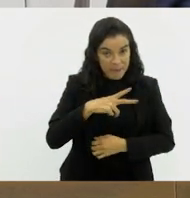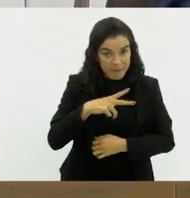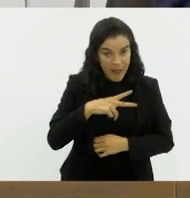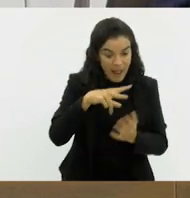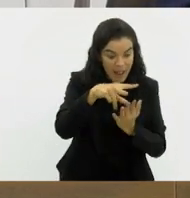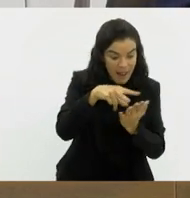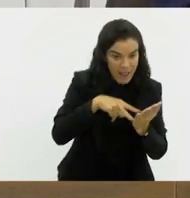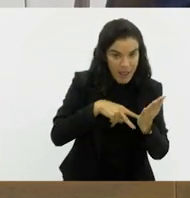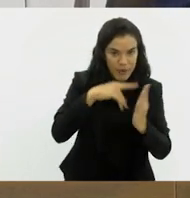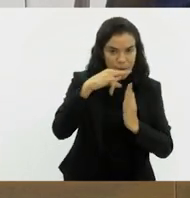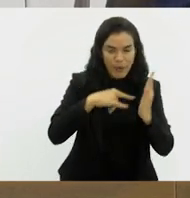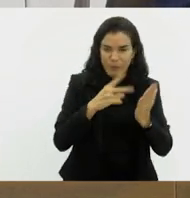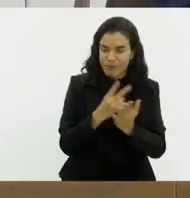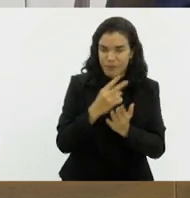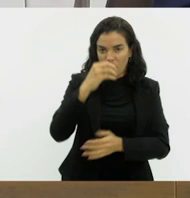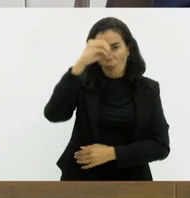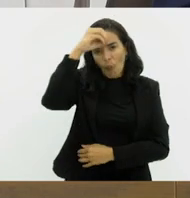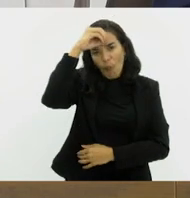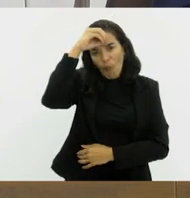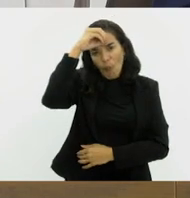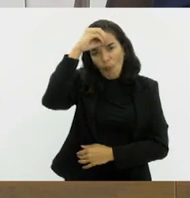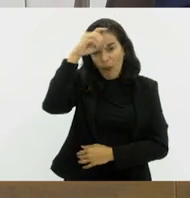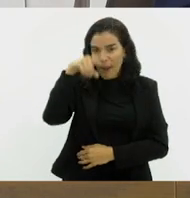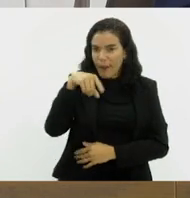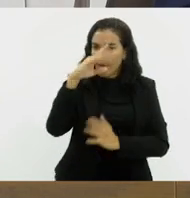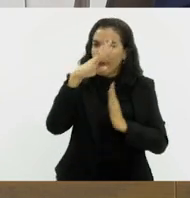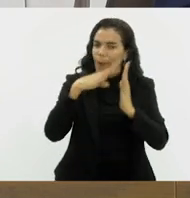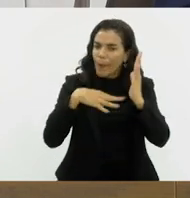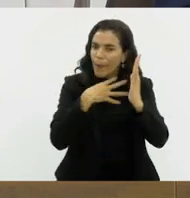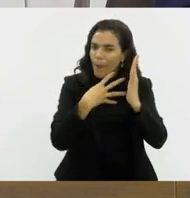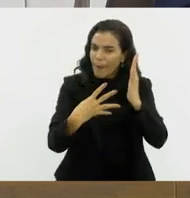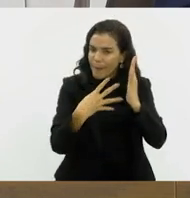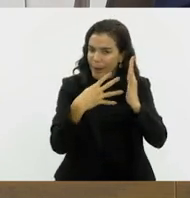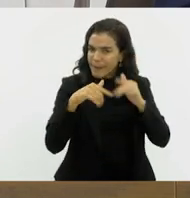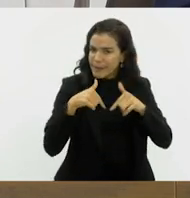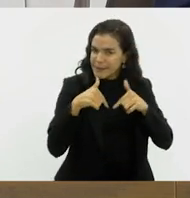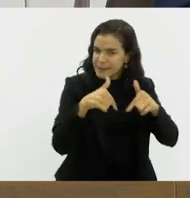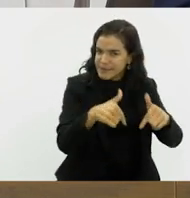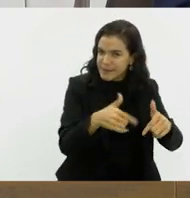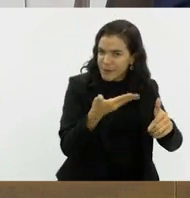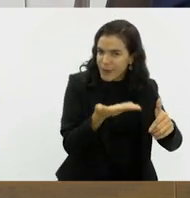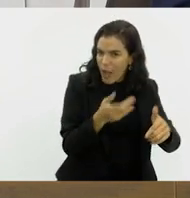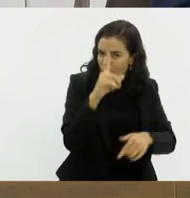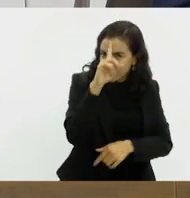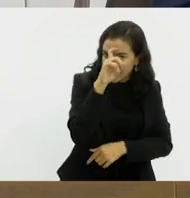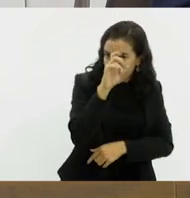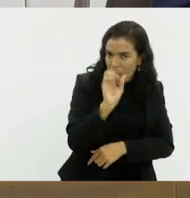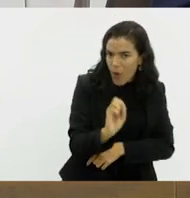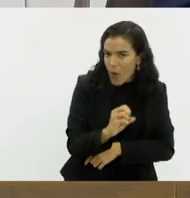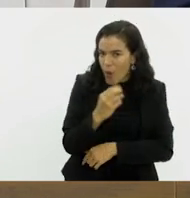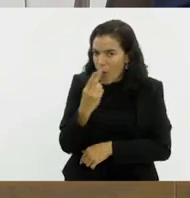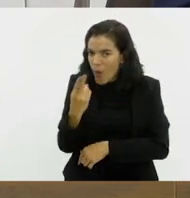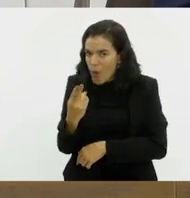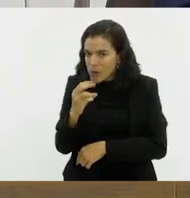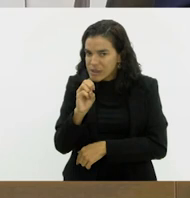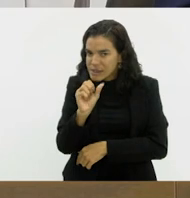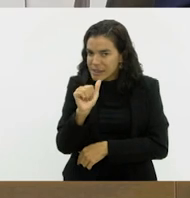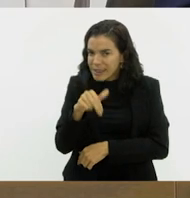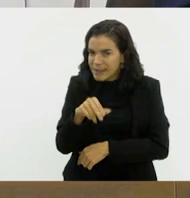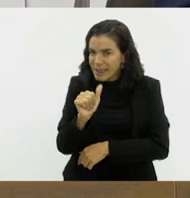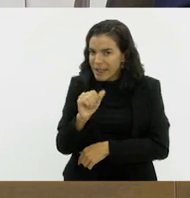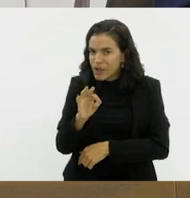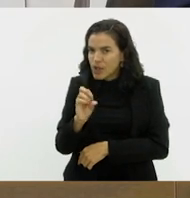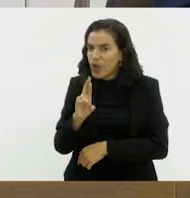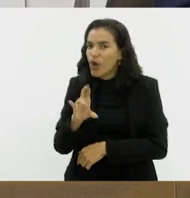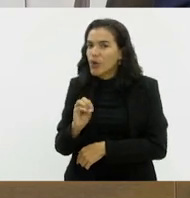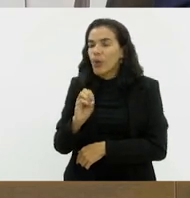o documento, continuo sem saber se o plano é executar aquilo como um hospital, sanatório penal, ou se é como